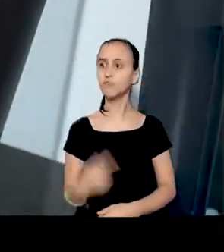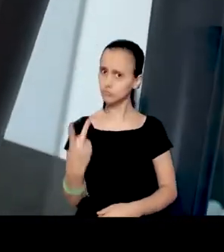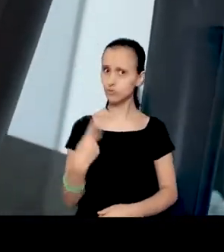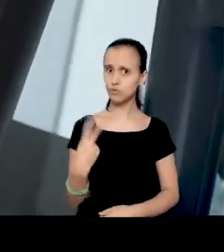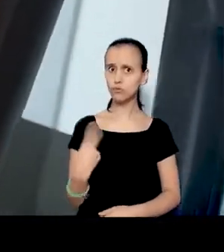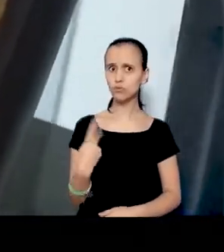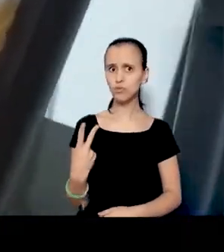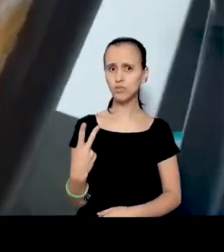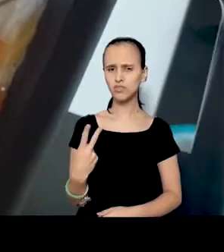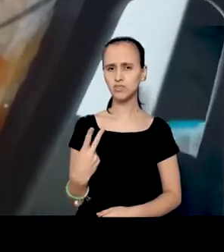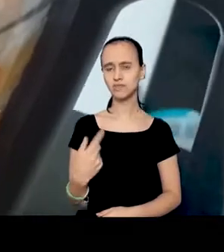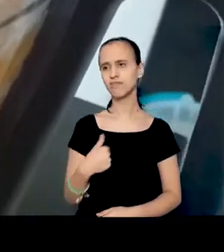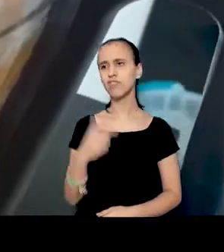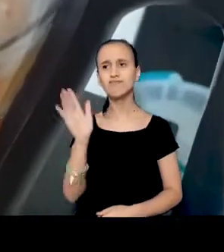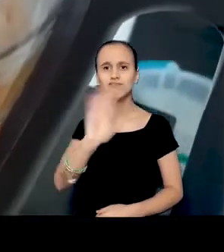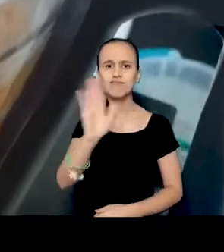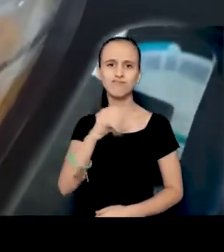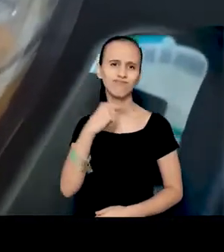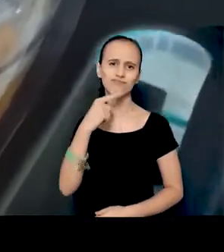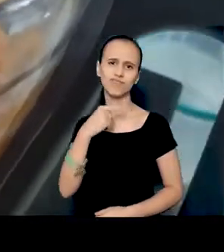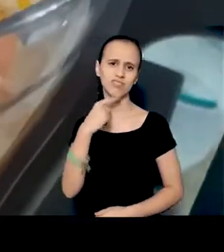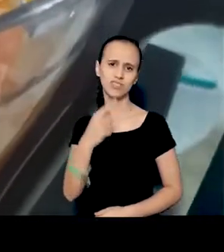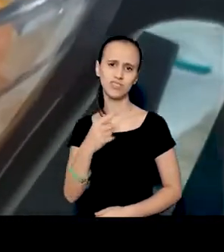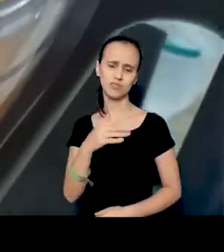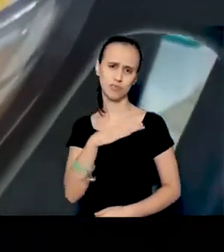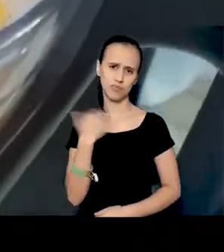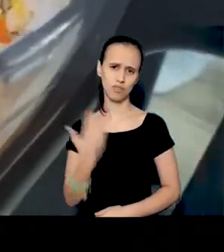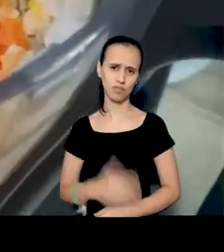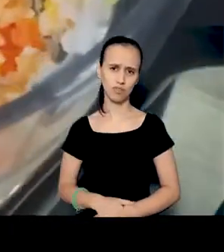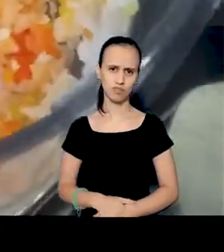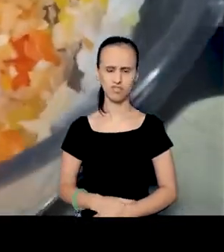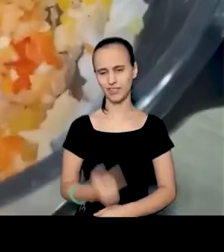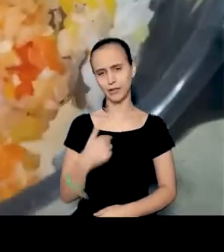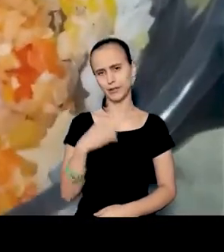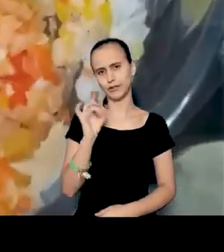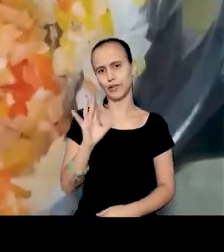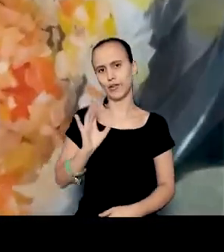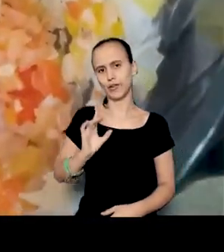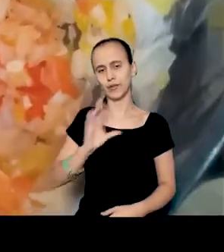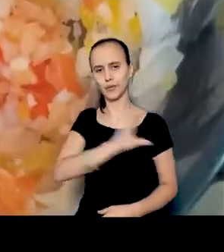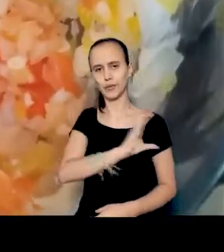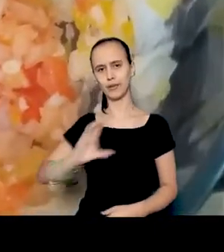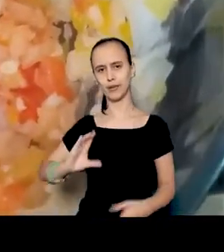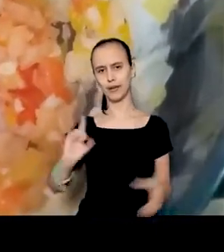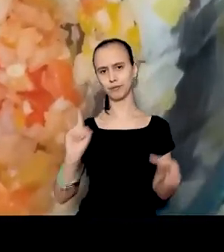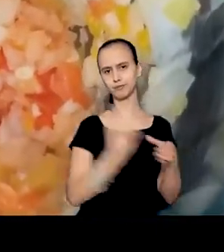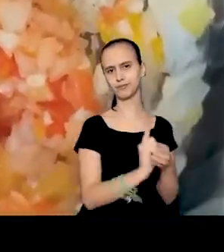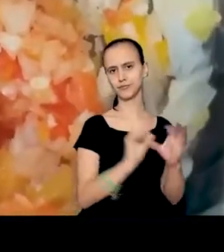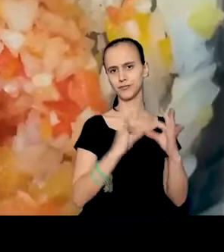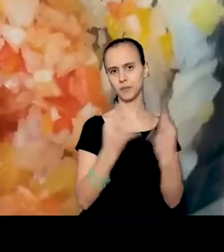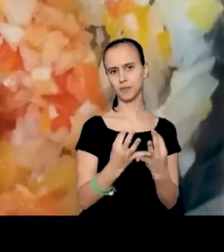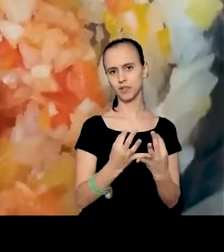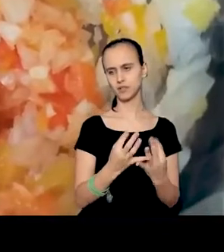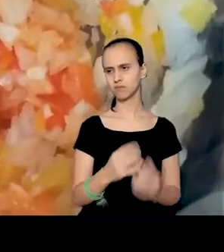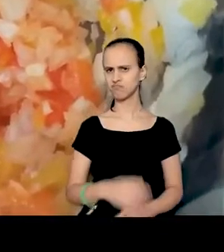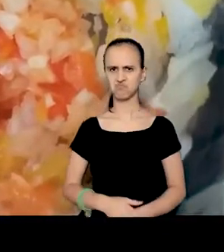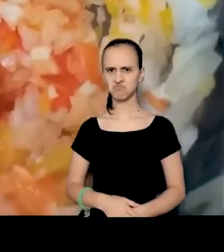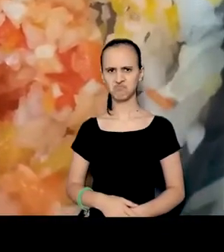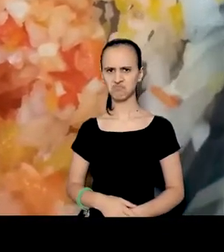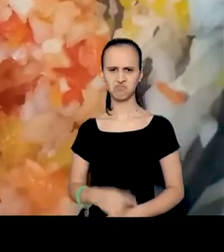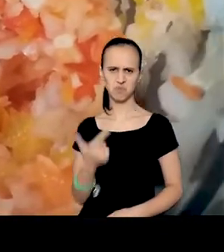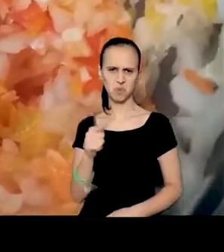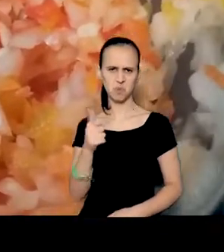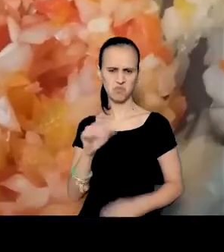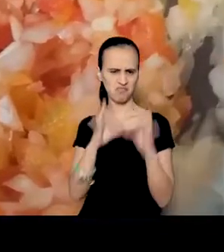me despedir. Ah, eu era tipo um agregado. Não, não tem parentesco nenhum com a mãe e o pai da criança. Faz tanto tempo. Faz